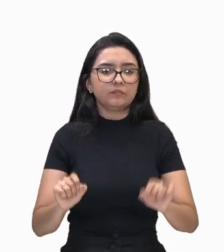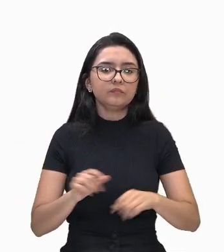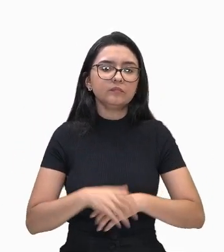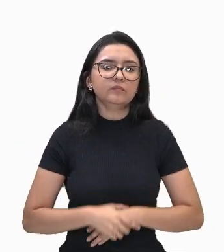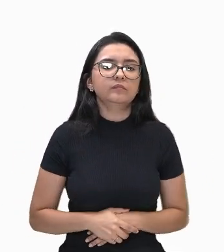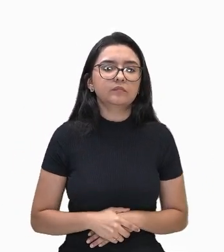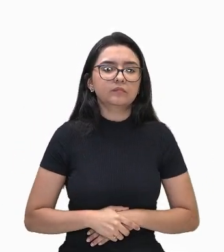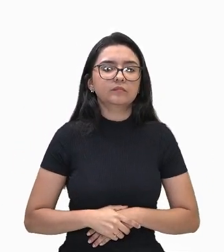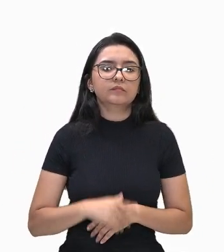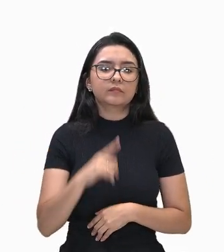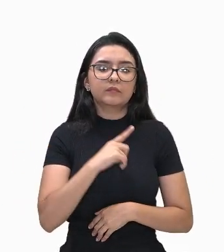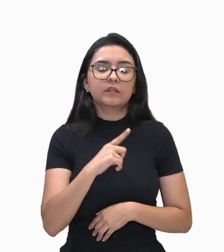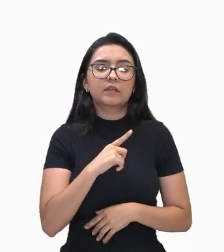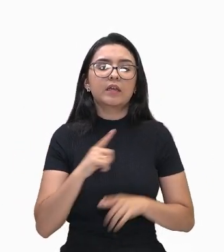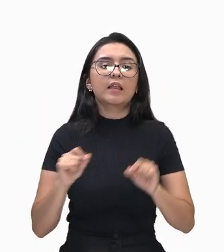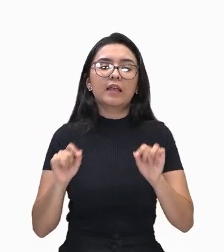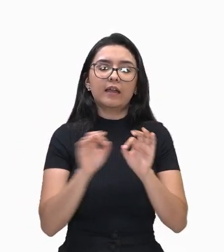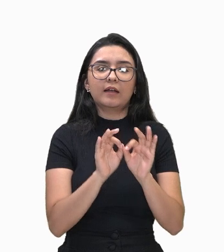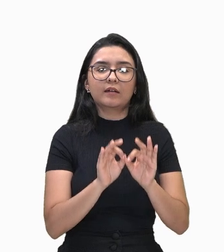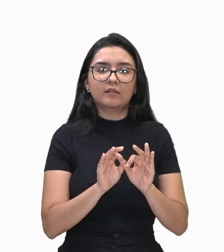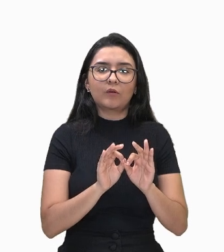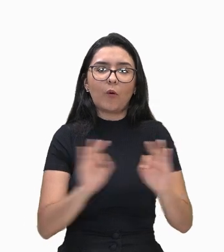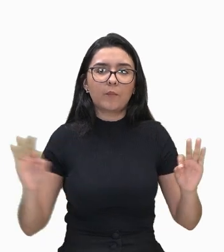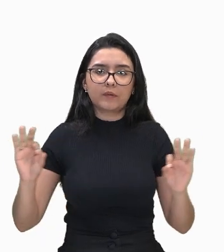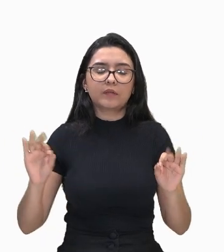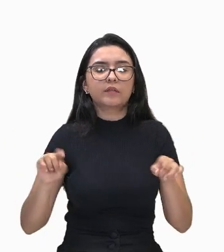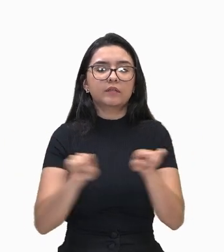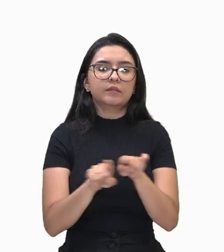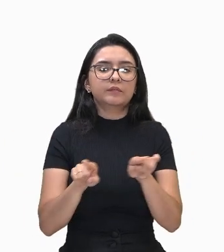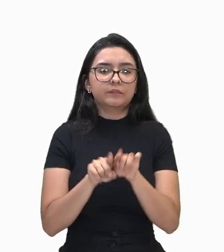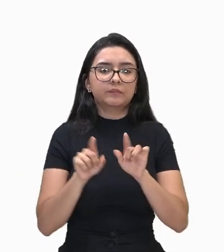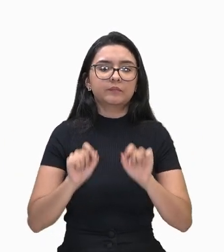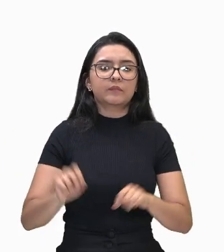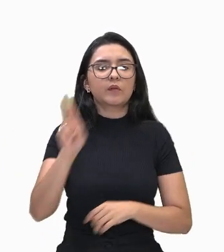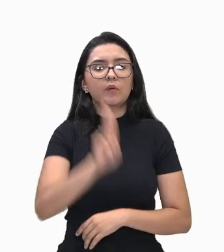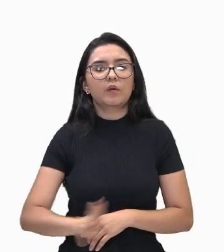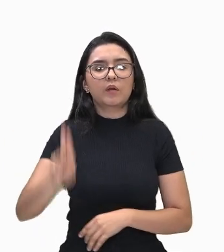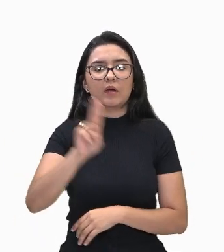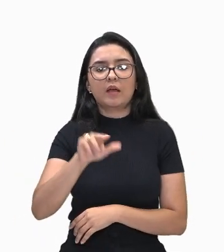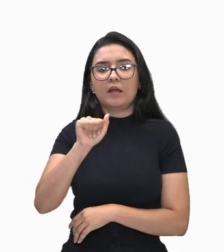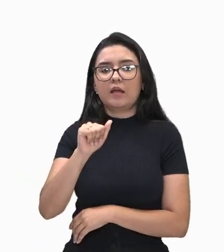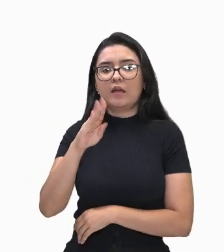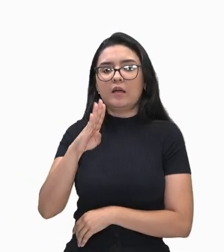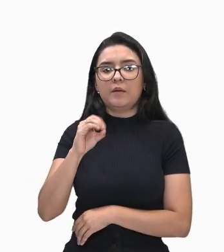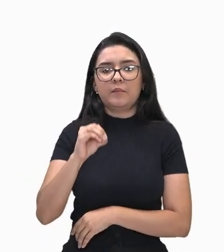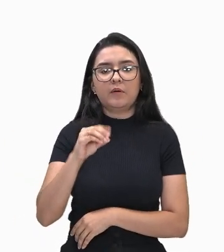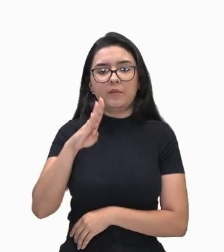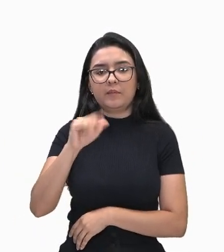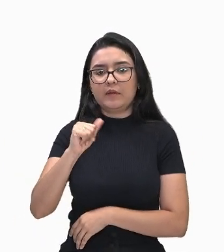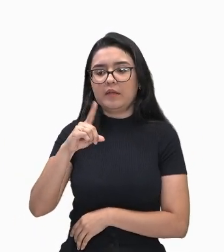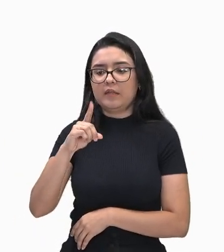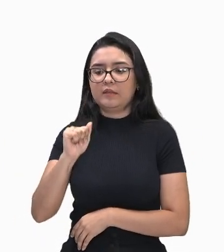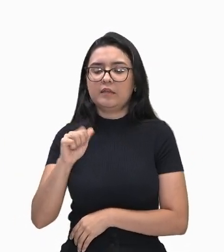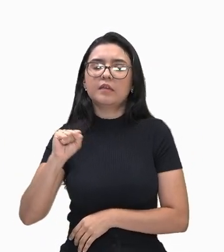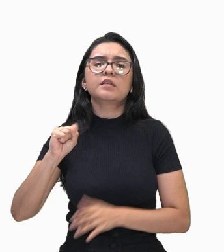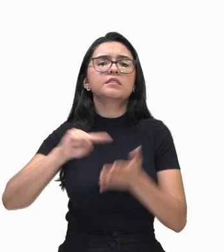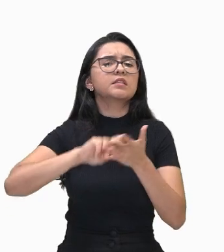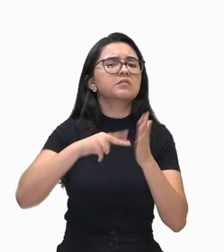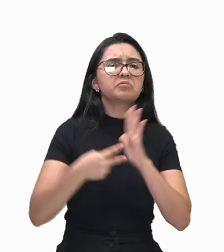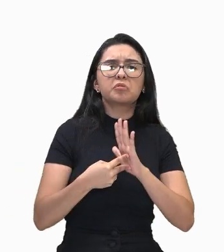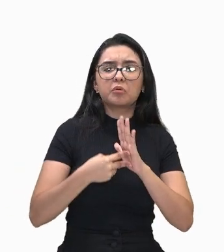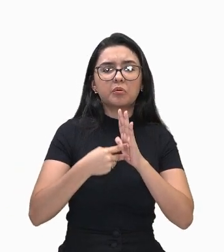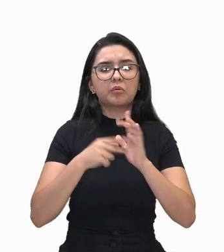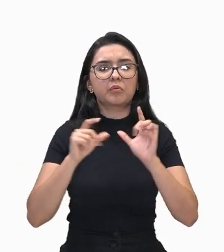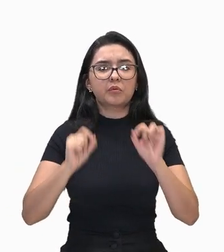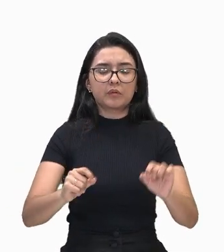Horizontalidade, ou seja, ela era muito comprida. Utilização das abóbadas. Abóbadas é aquela